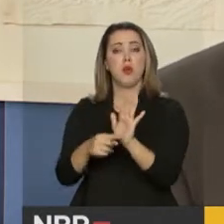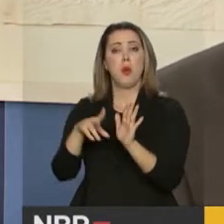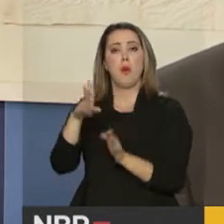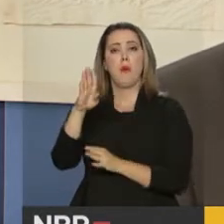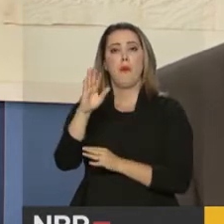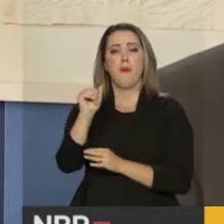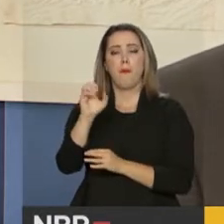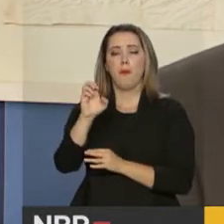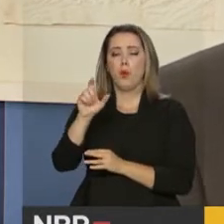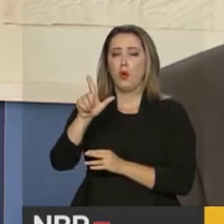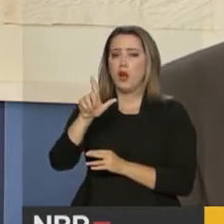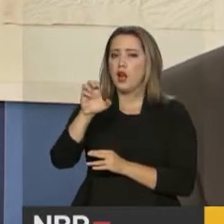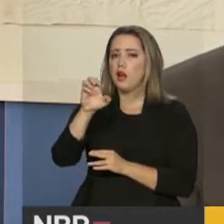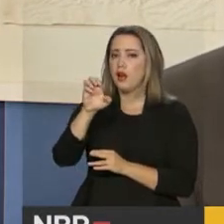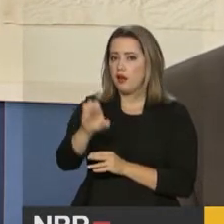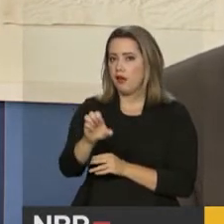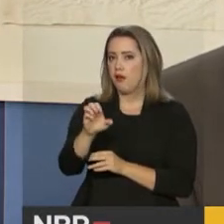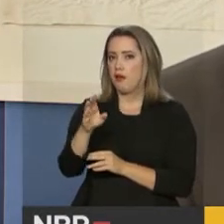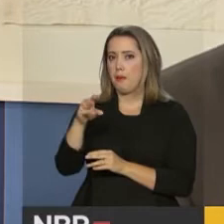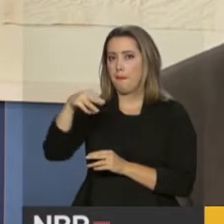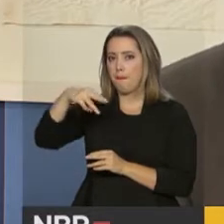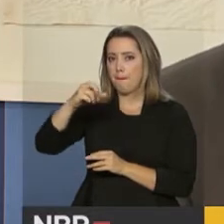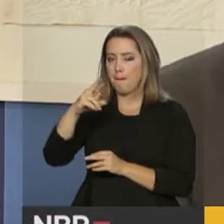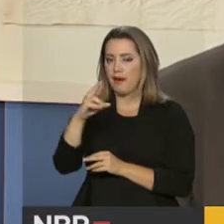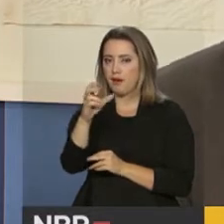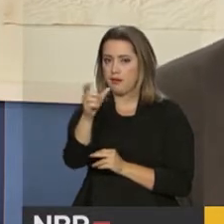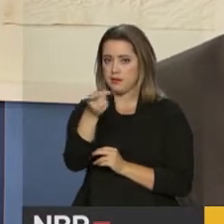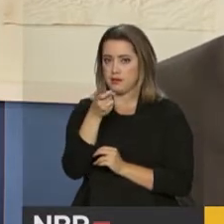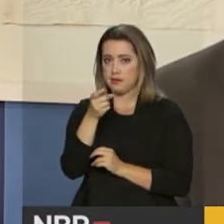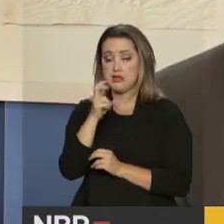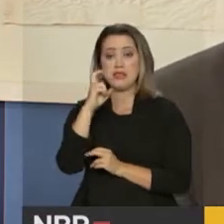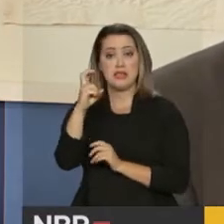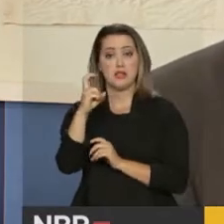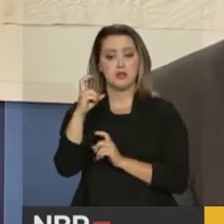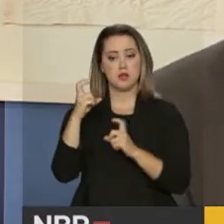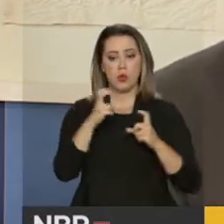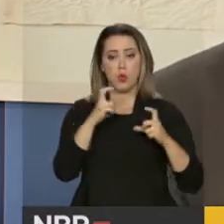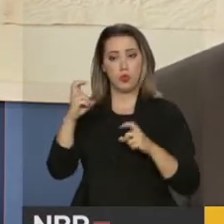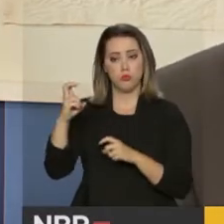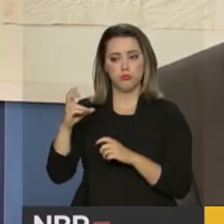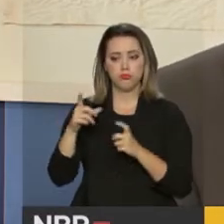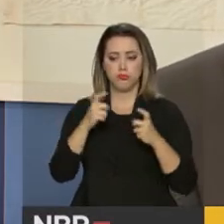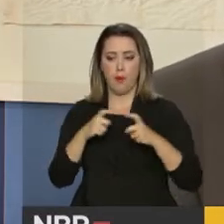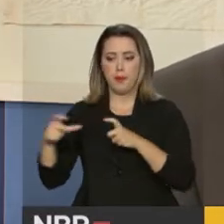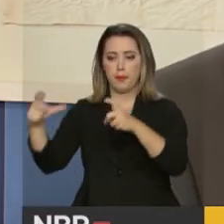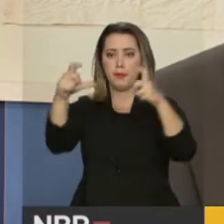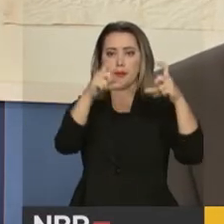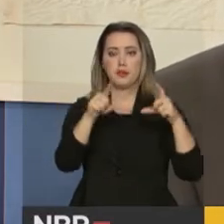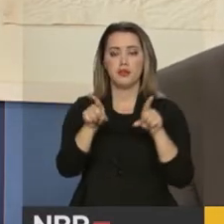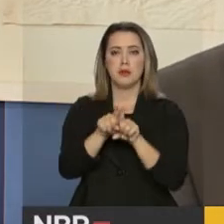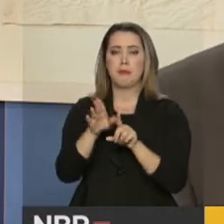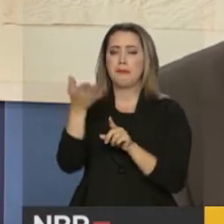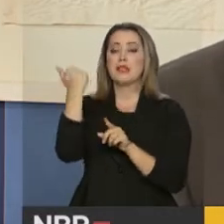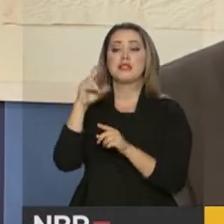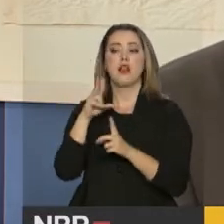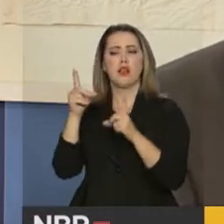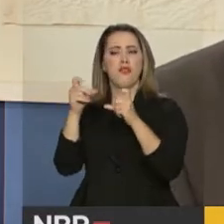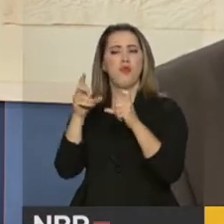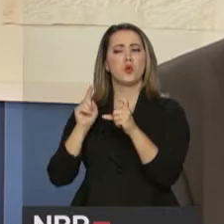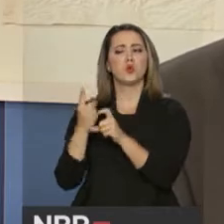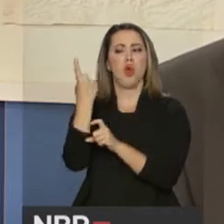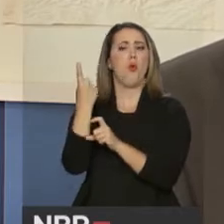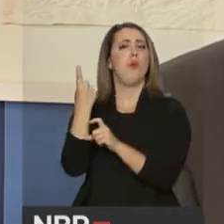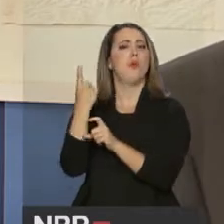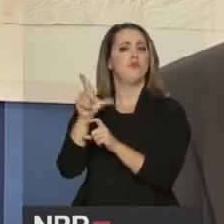Ela é composta de 5 partes. Na época só havia uma. A gente tem fotos de uma parte só, 1/5 da obra estava pronto e o resto